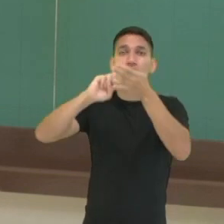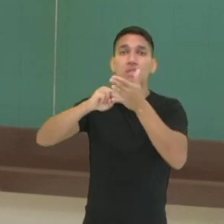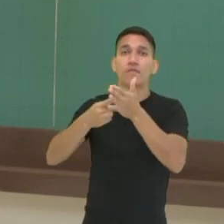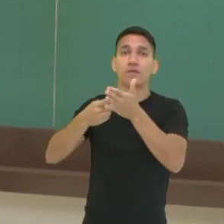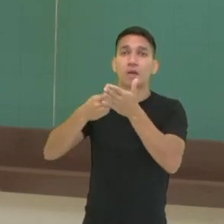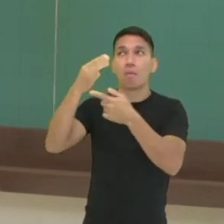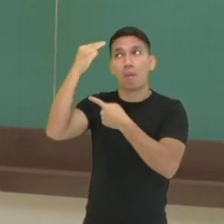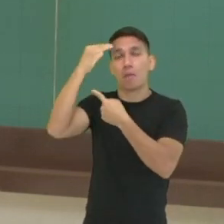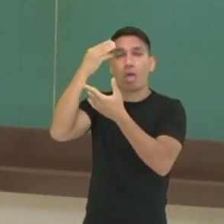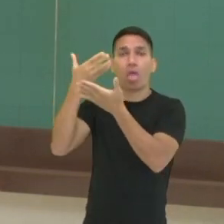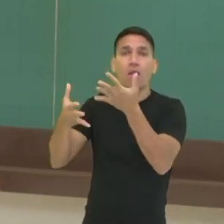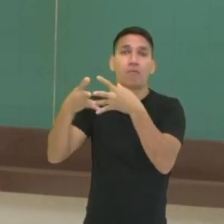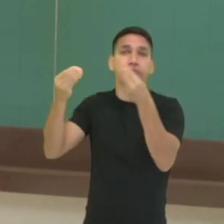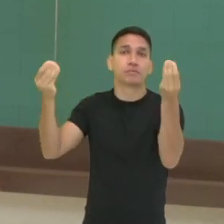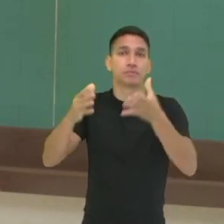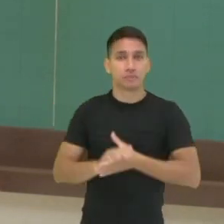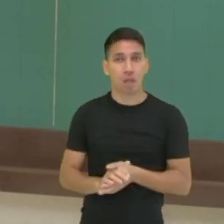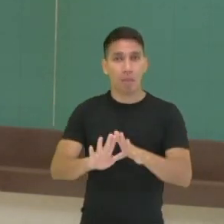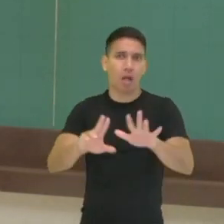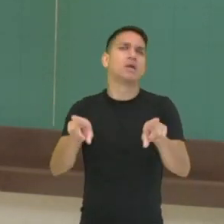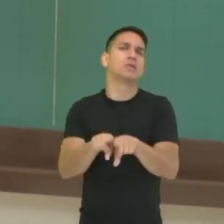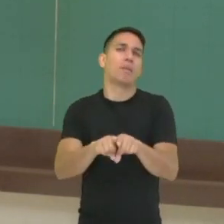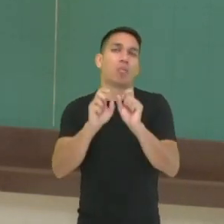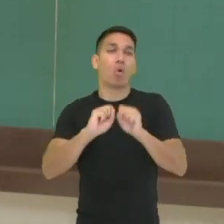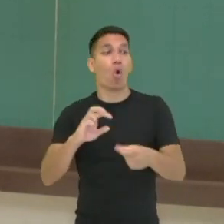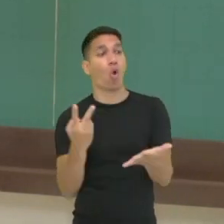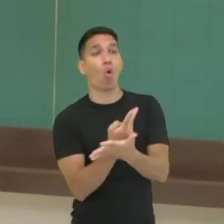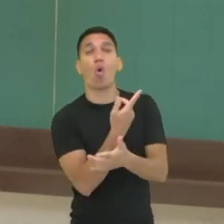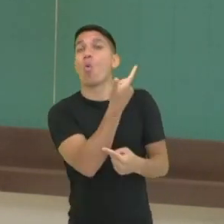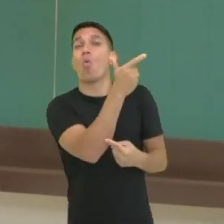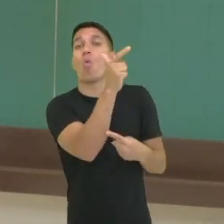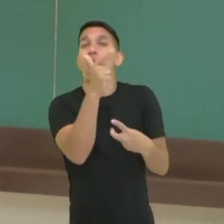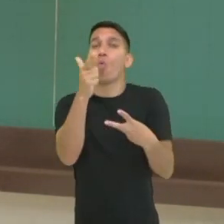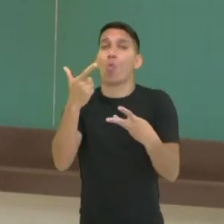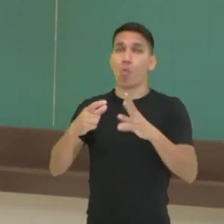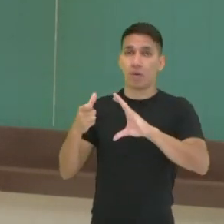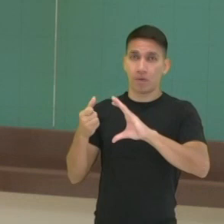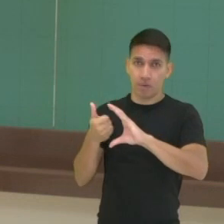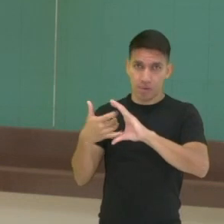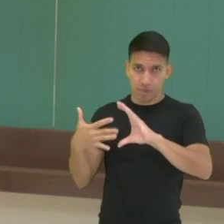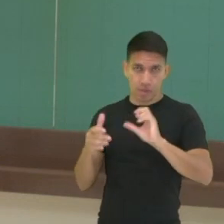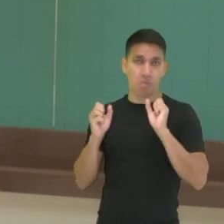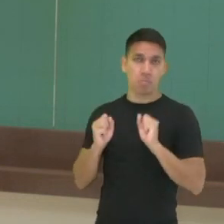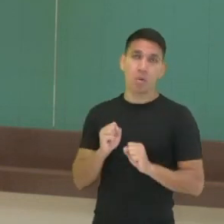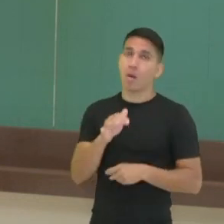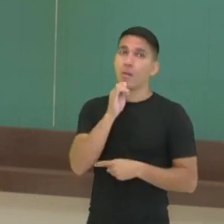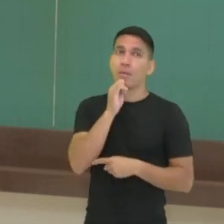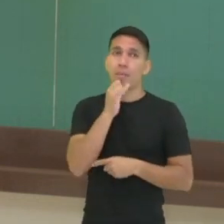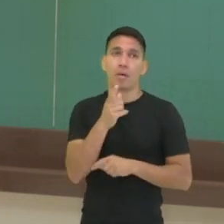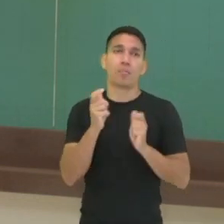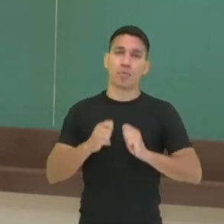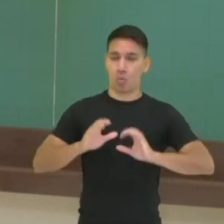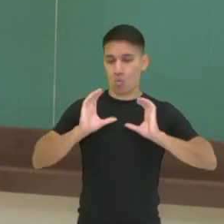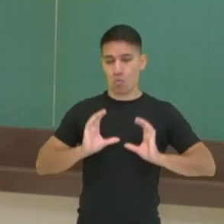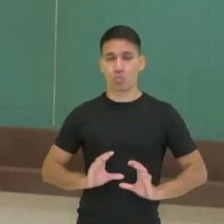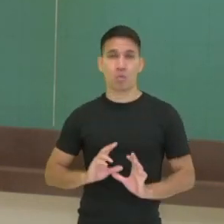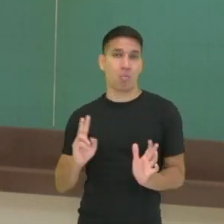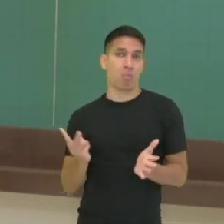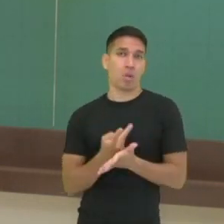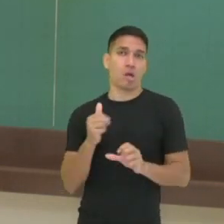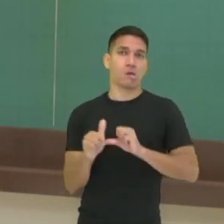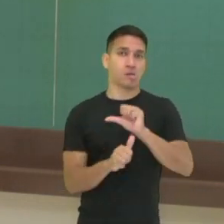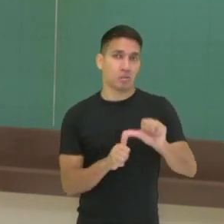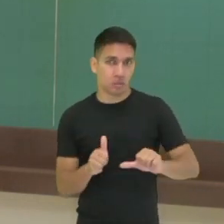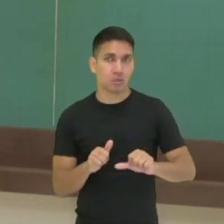da memória, mas também podem ter outros sintomas, outras características, como distúrbios comportamentais, então,